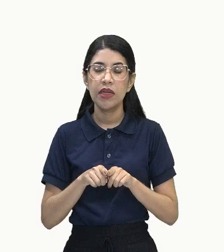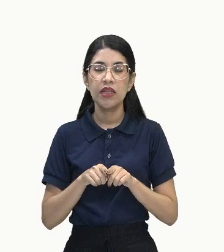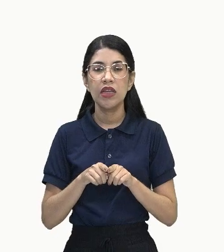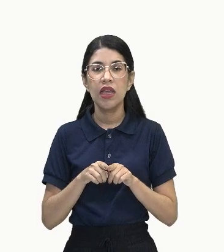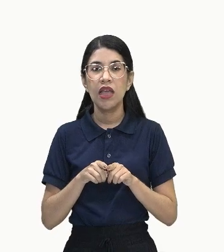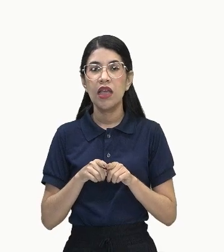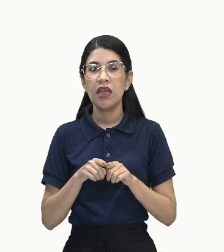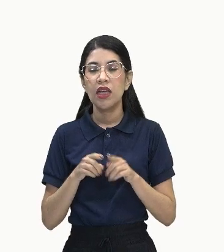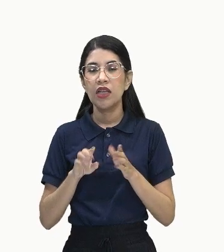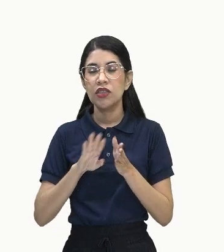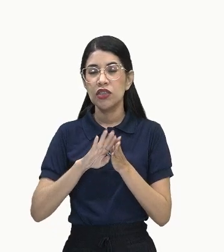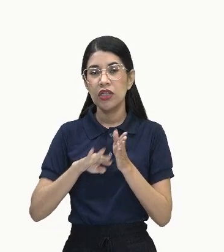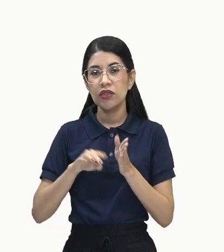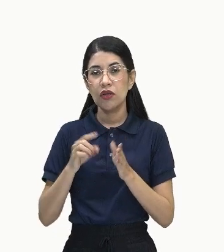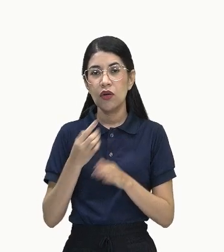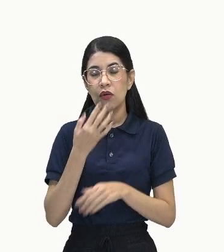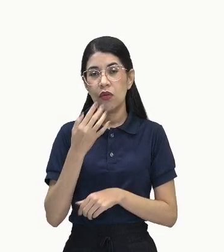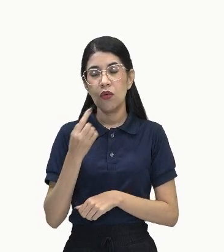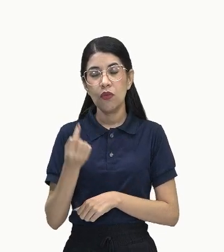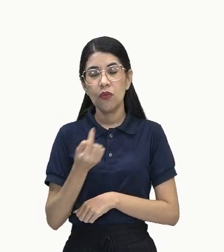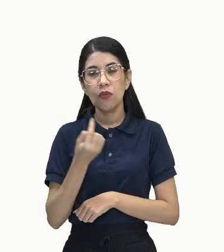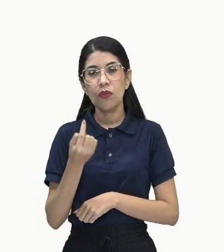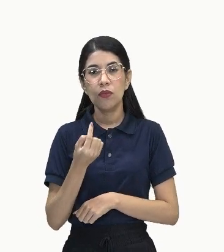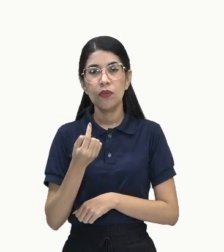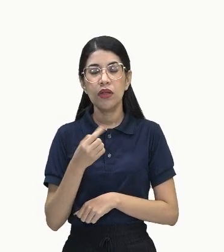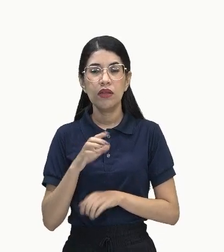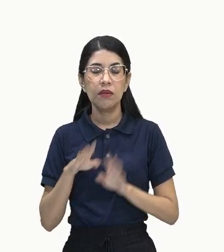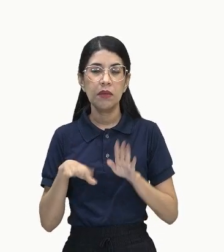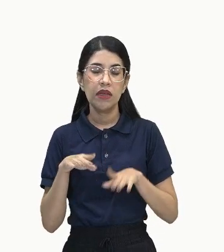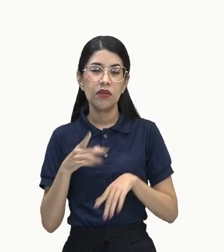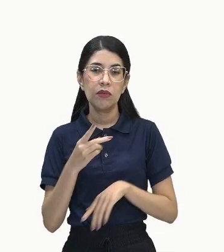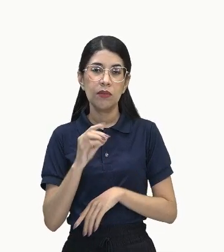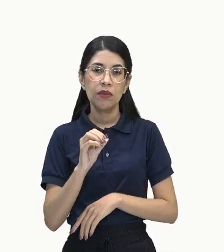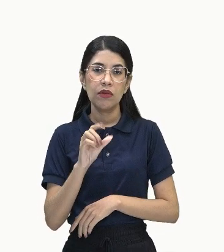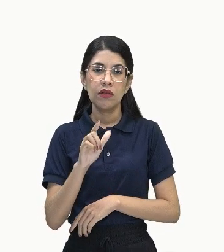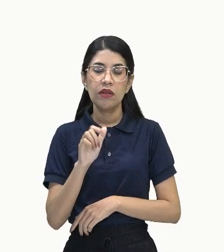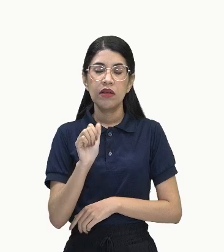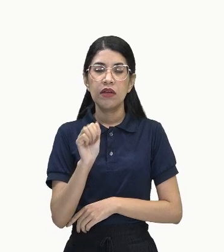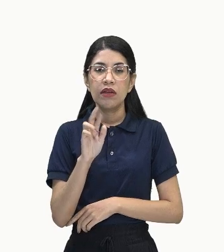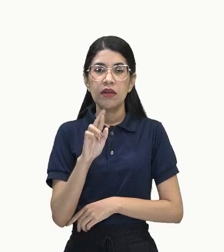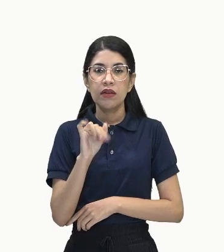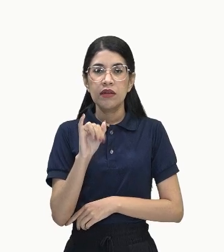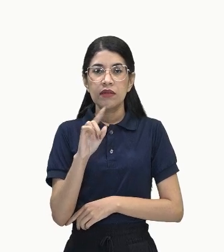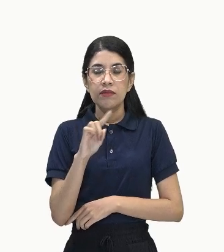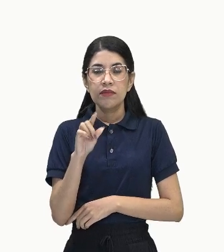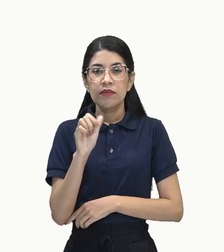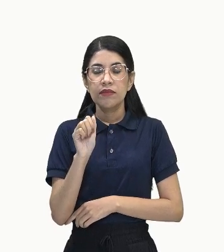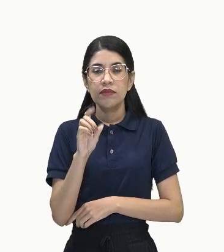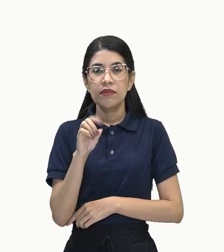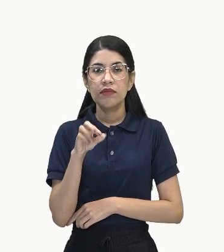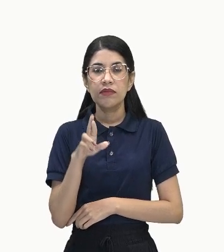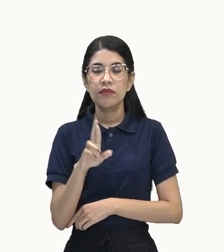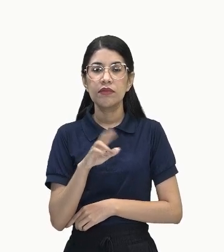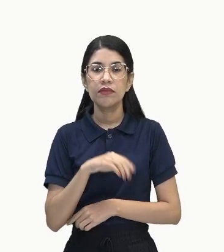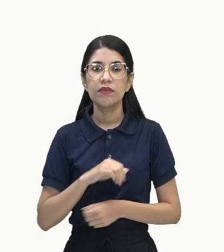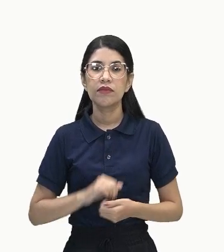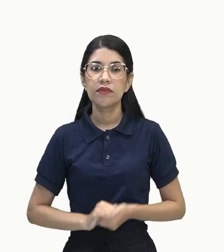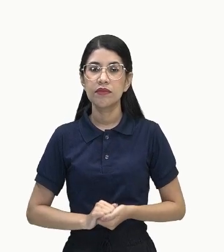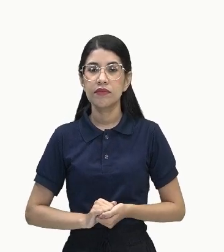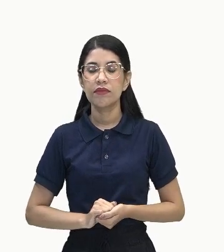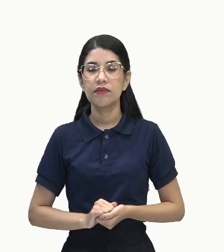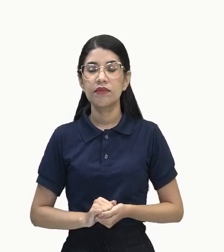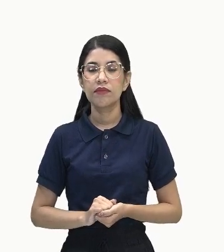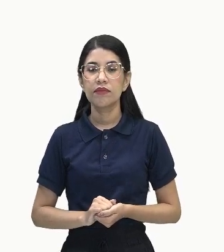apenas uma cor, com um determinado polarizador. Quando passa para o outro lado, vem apenas uma das cores do espectro,